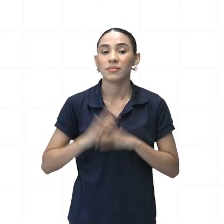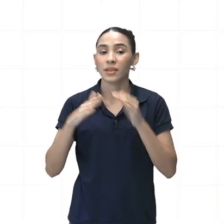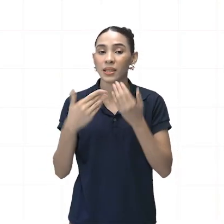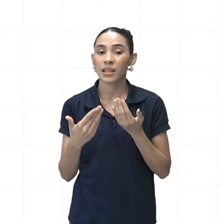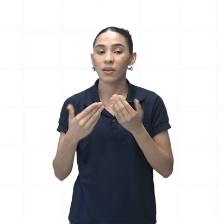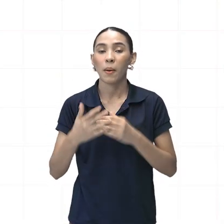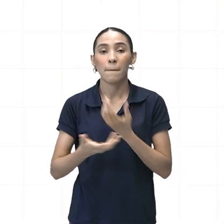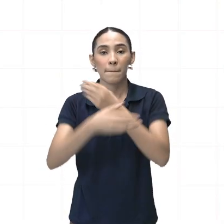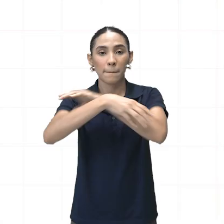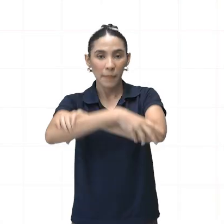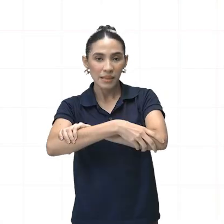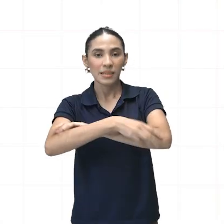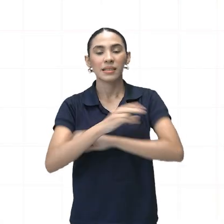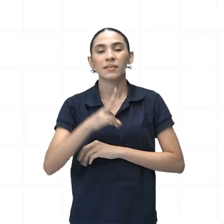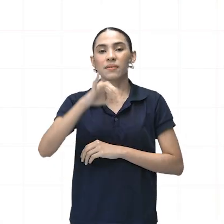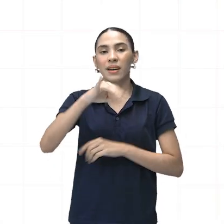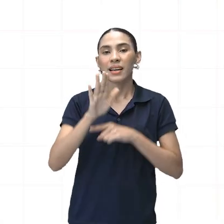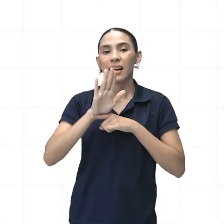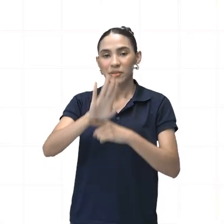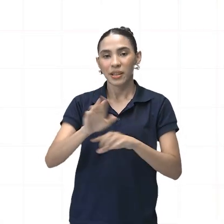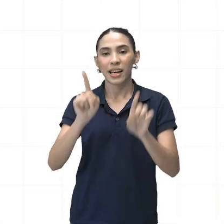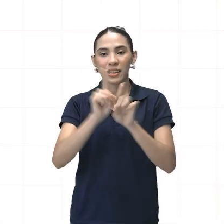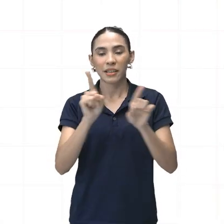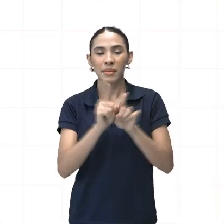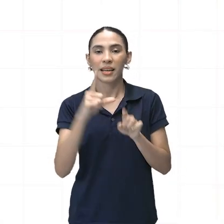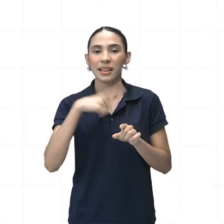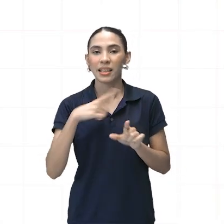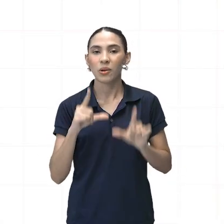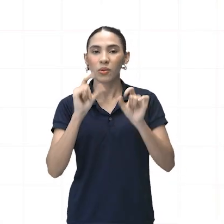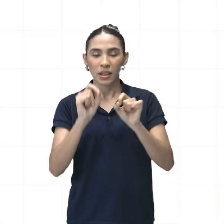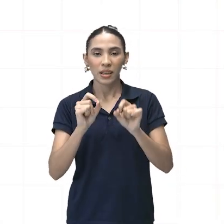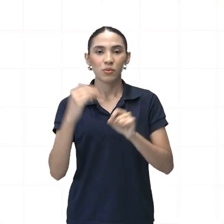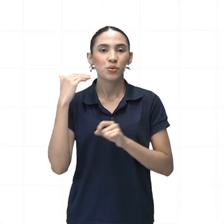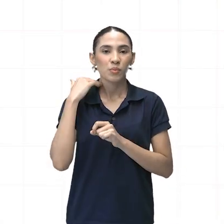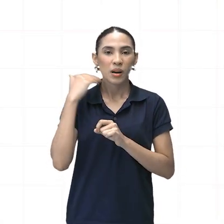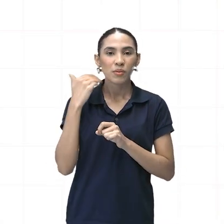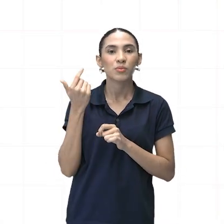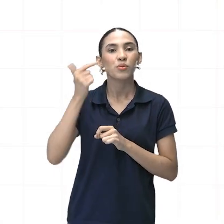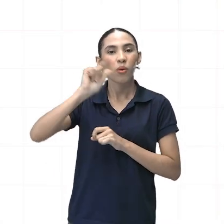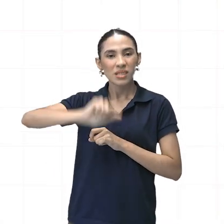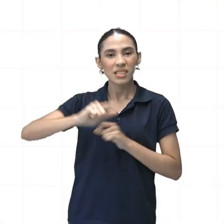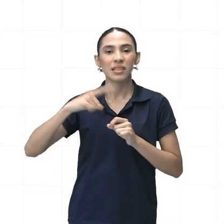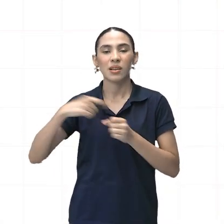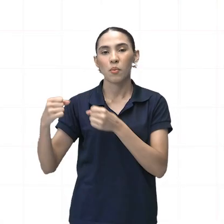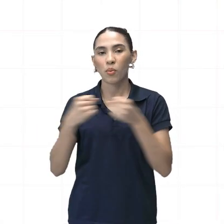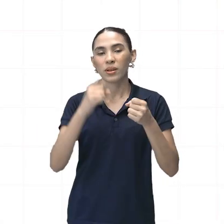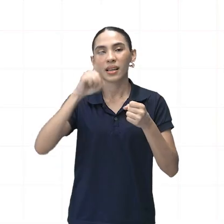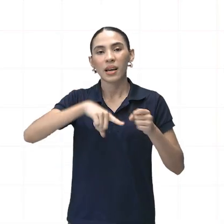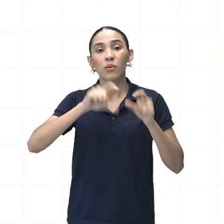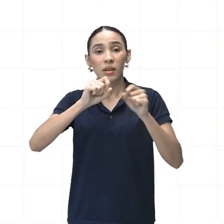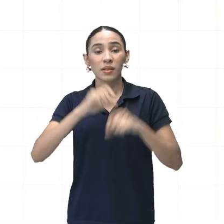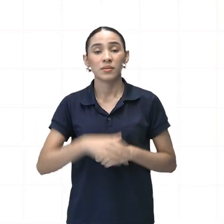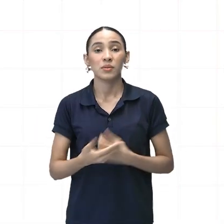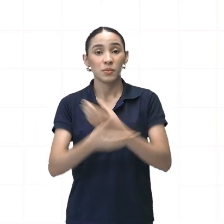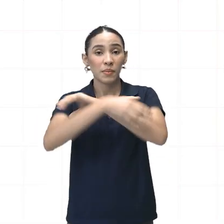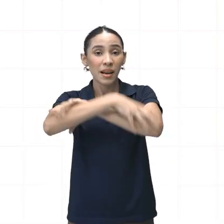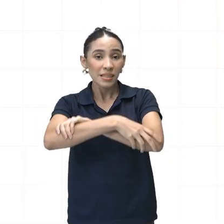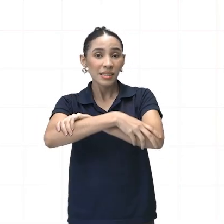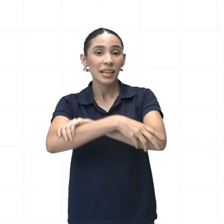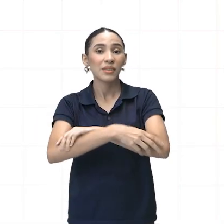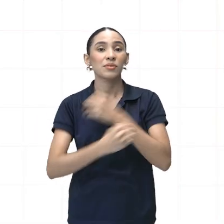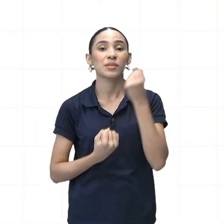essa parceria, né, que vai ajudar os bancos terem esse poder, são os parceiros